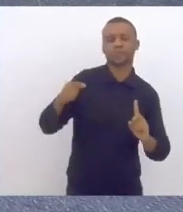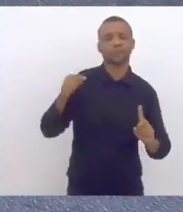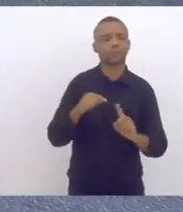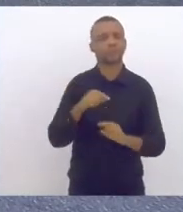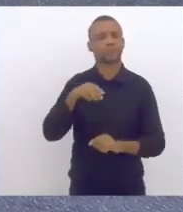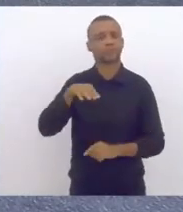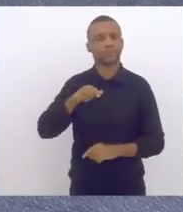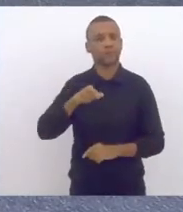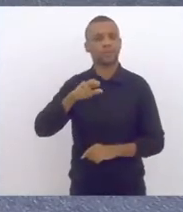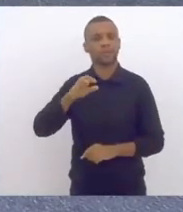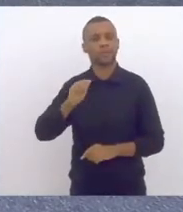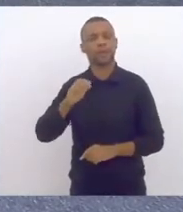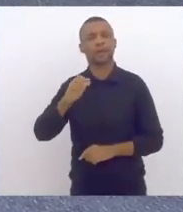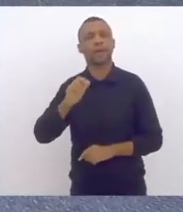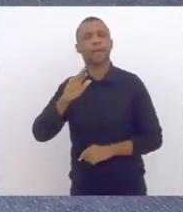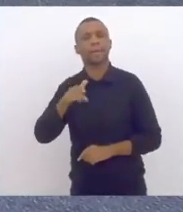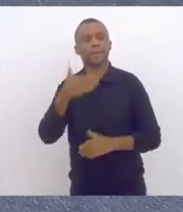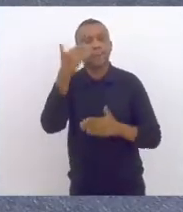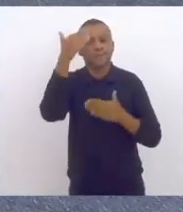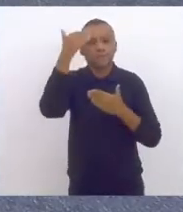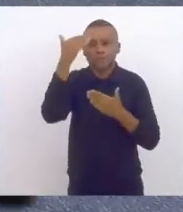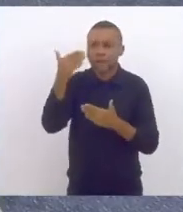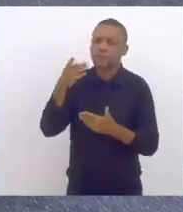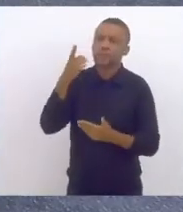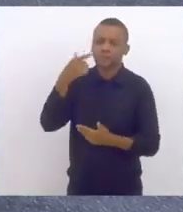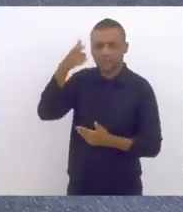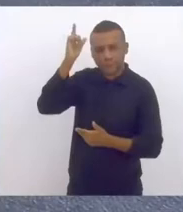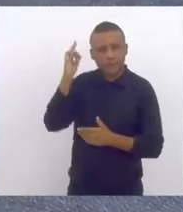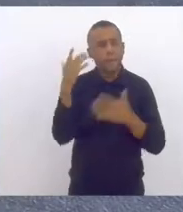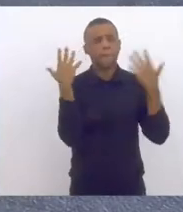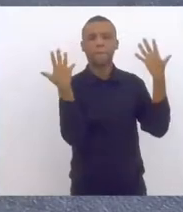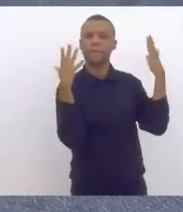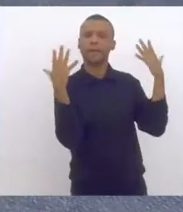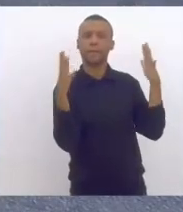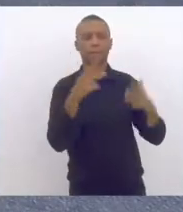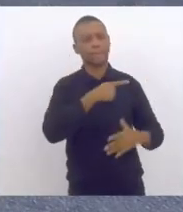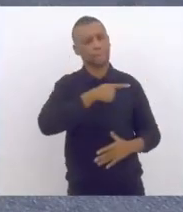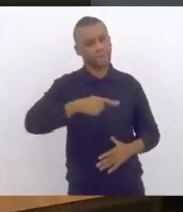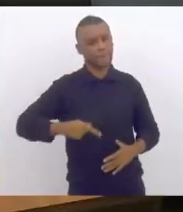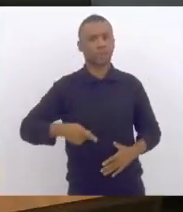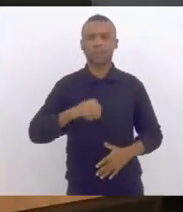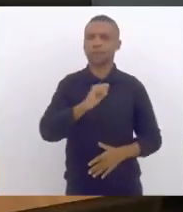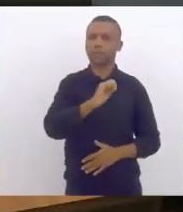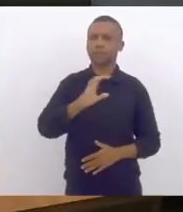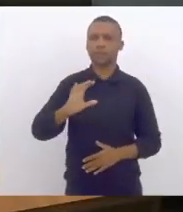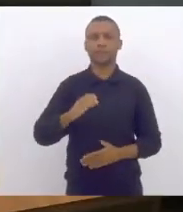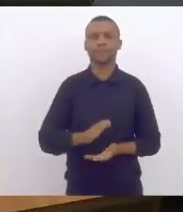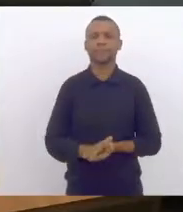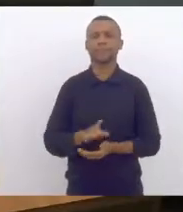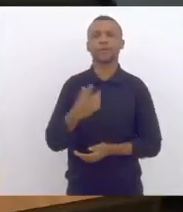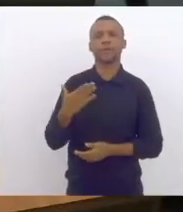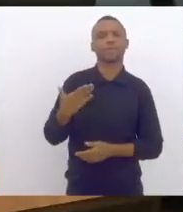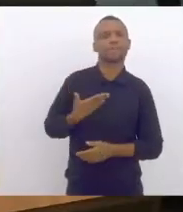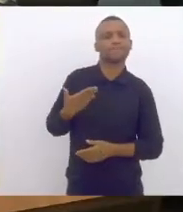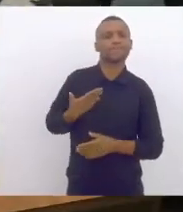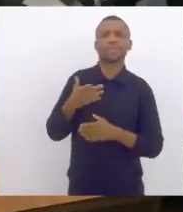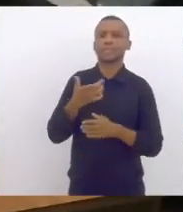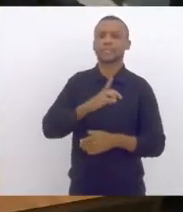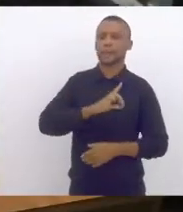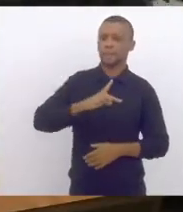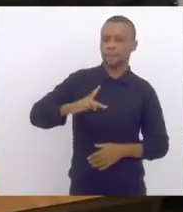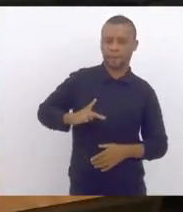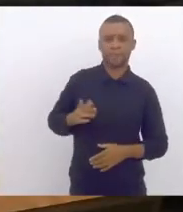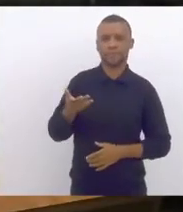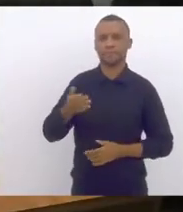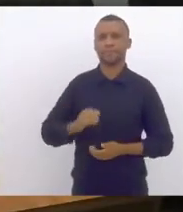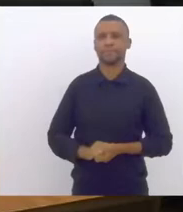Carmen. Muito obrigada, deputado Luiz Paulo, e parabéns, deputado presidente siciliano, e a nossa queridíssima defensora Maria